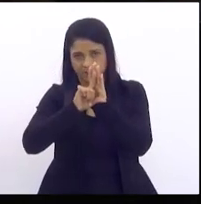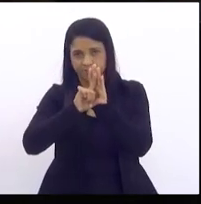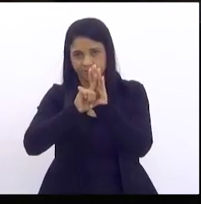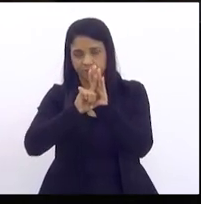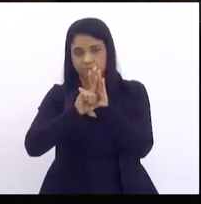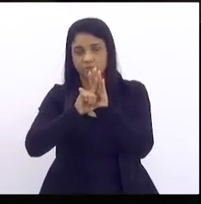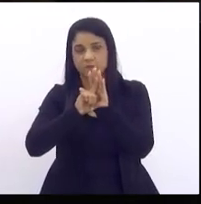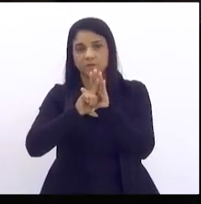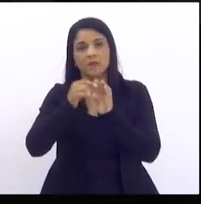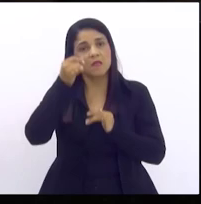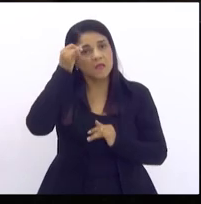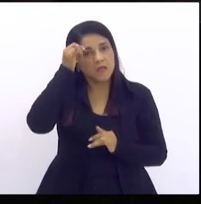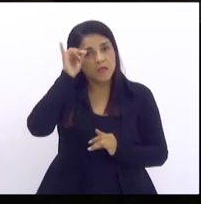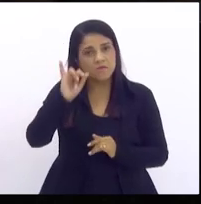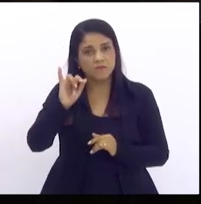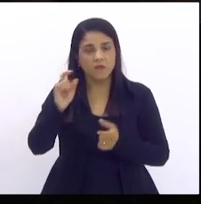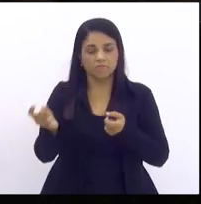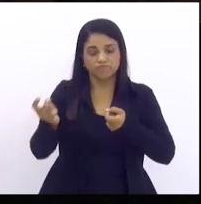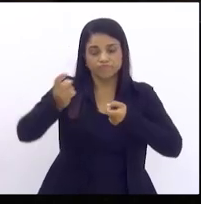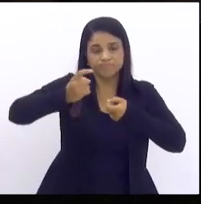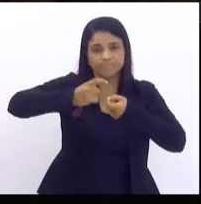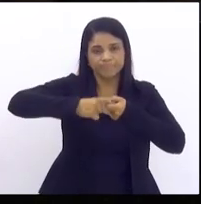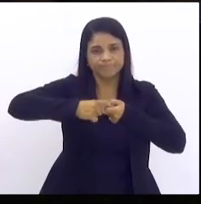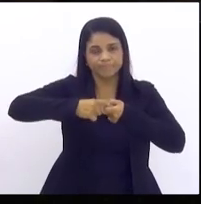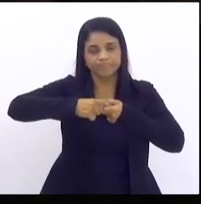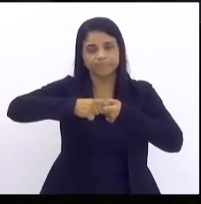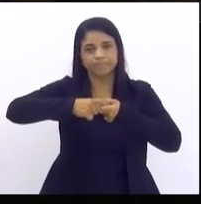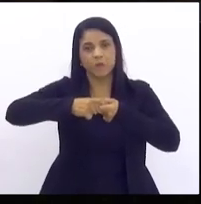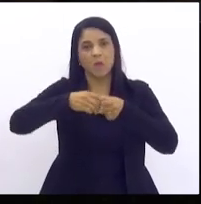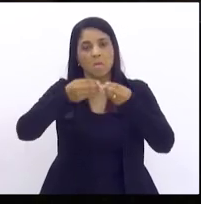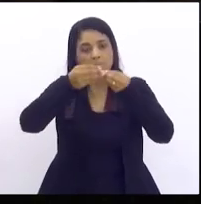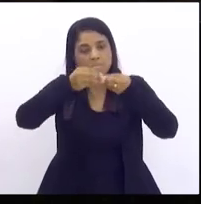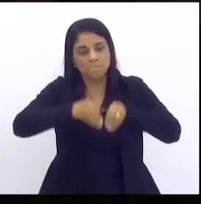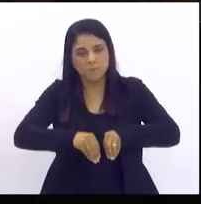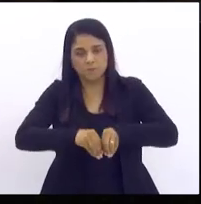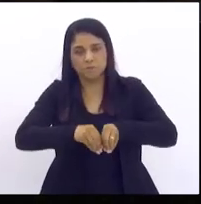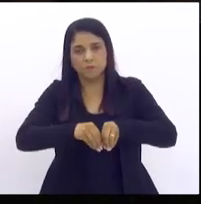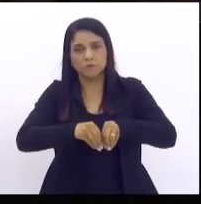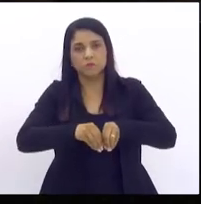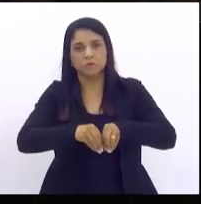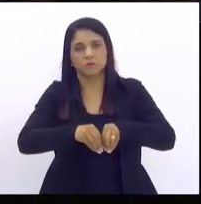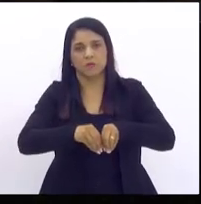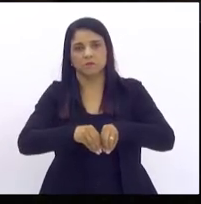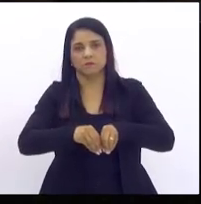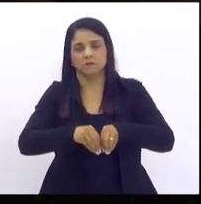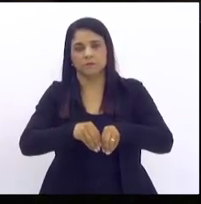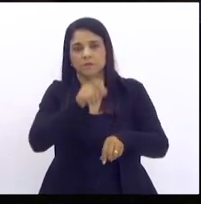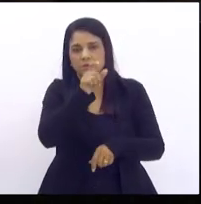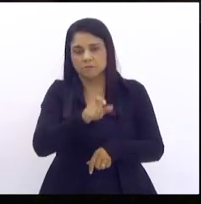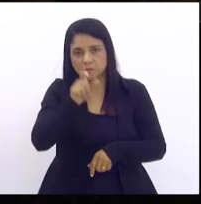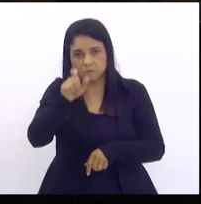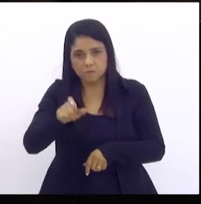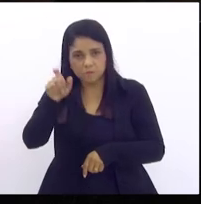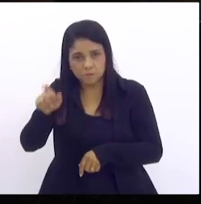essa vinculação que prejudicava principalmente os mais necessitados.